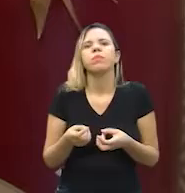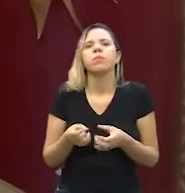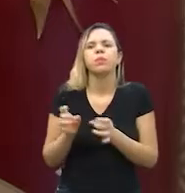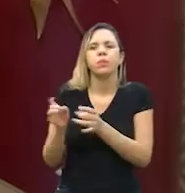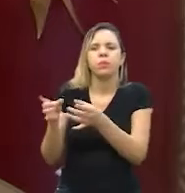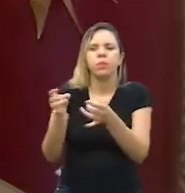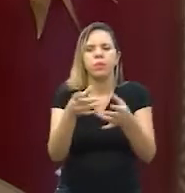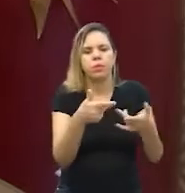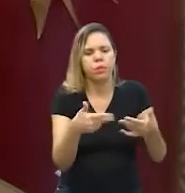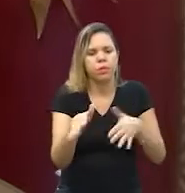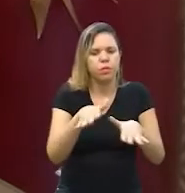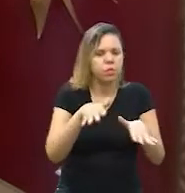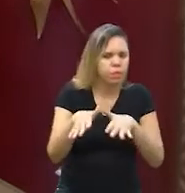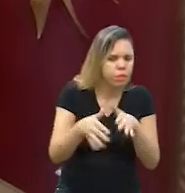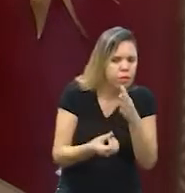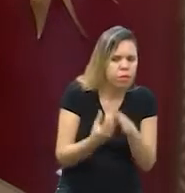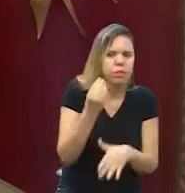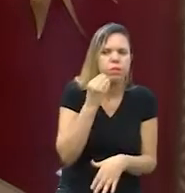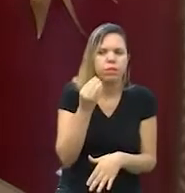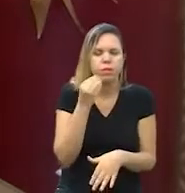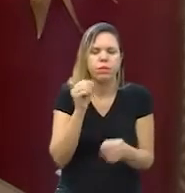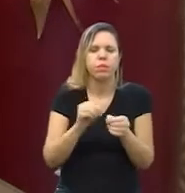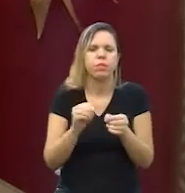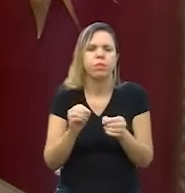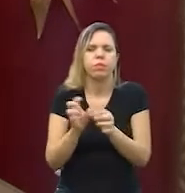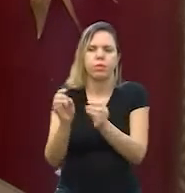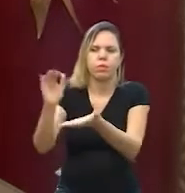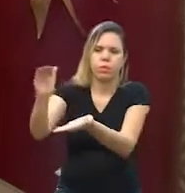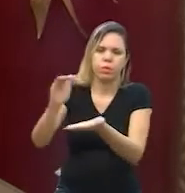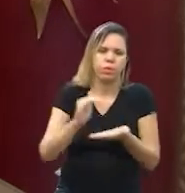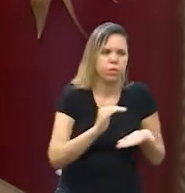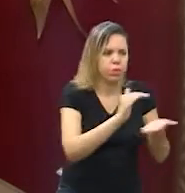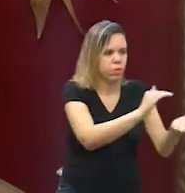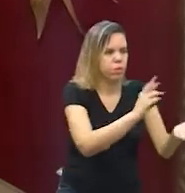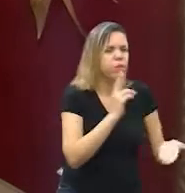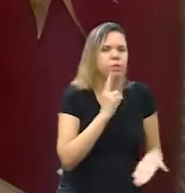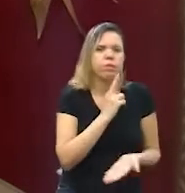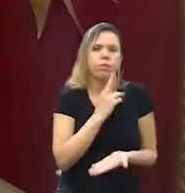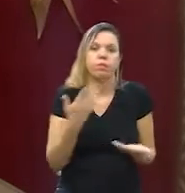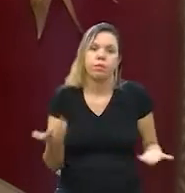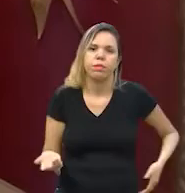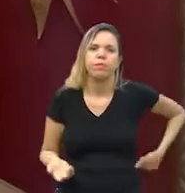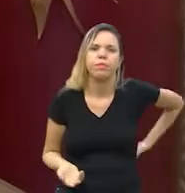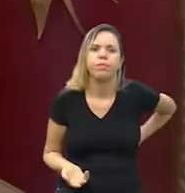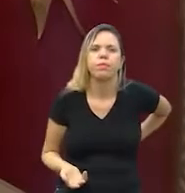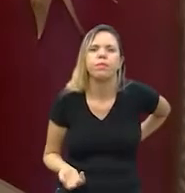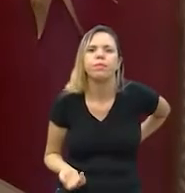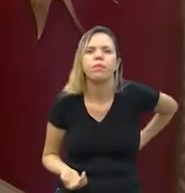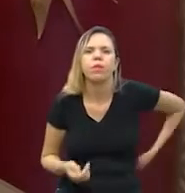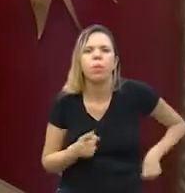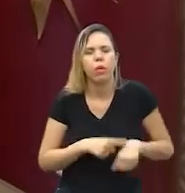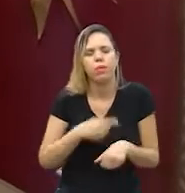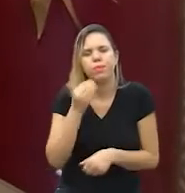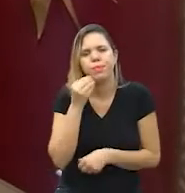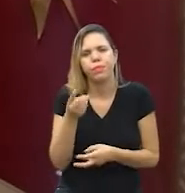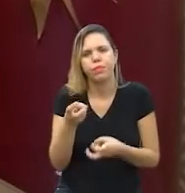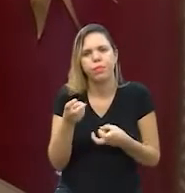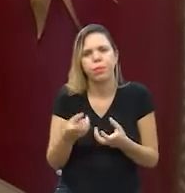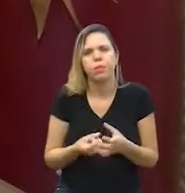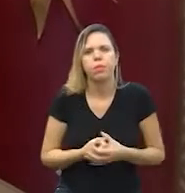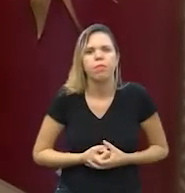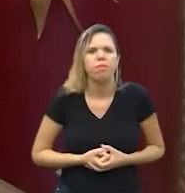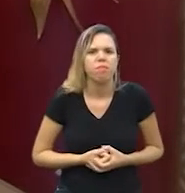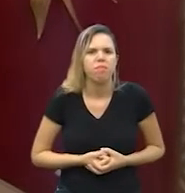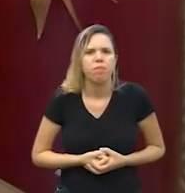para o mercado e observar o movimento que estava sendo feito, né, dos deliveries com os restaurantes. E nesse momento a gente